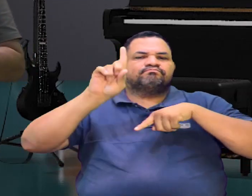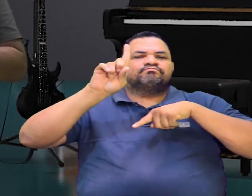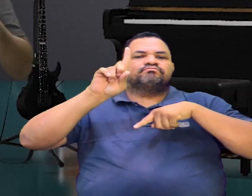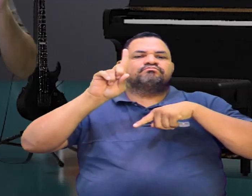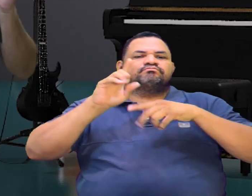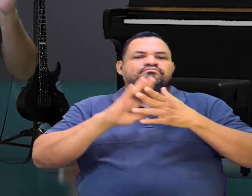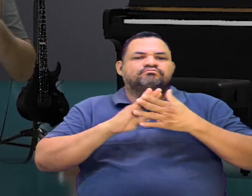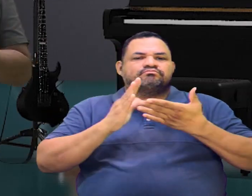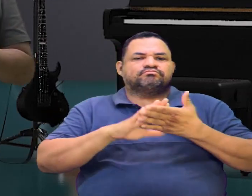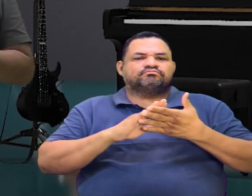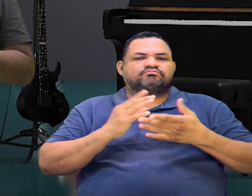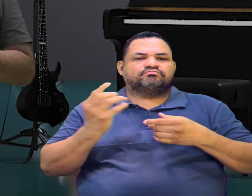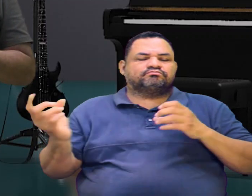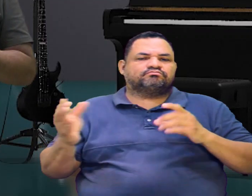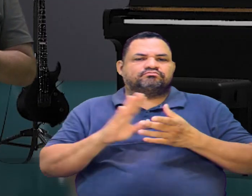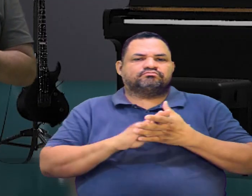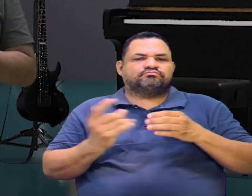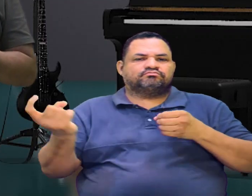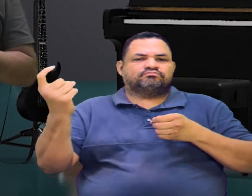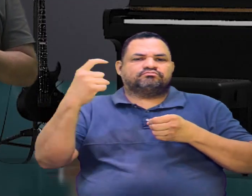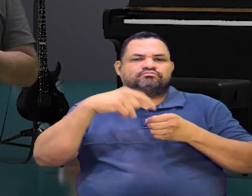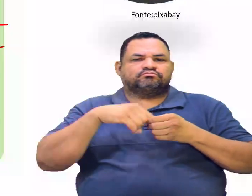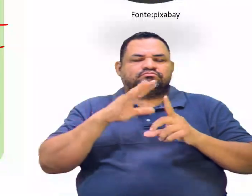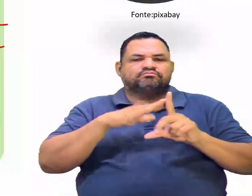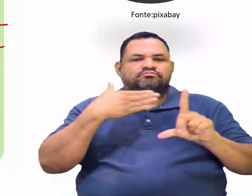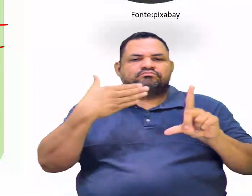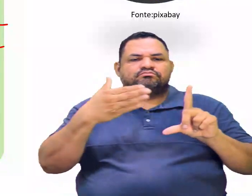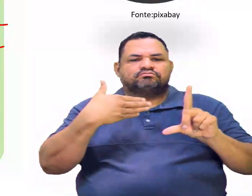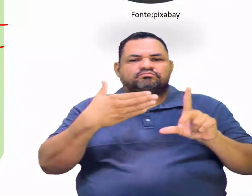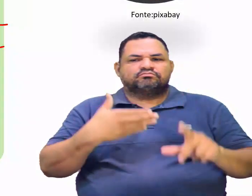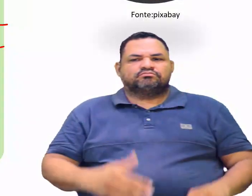aumentando. Então, vamos voltar lá para a nossa tela para a gente ver